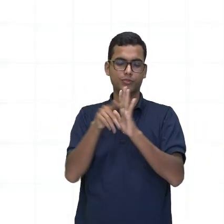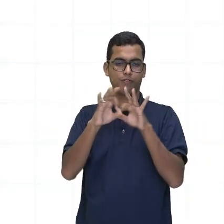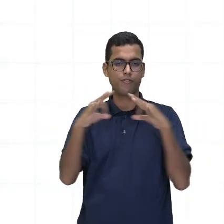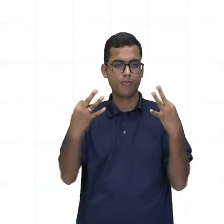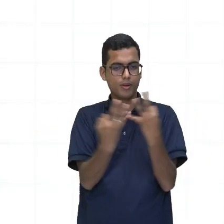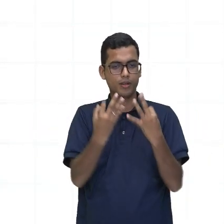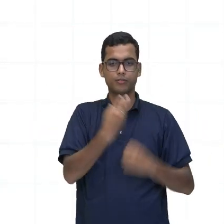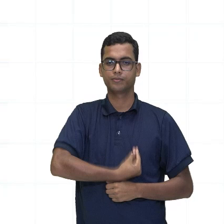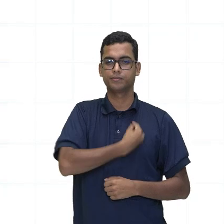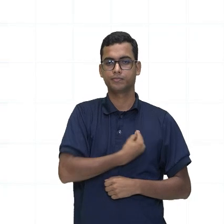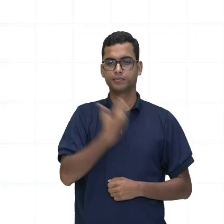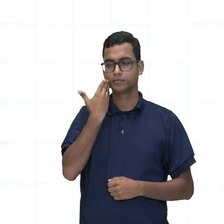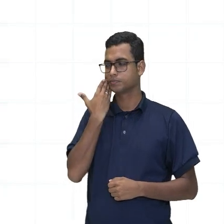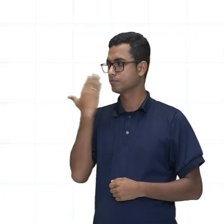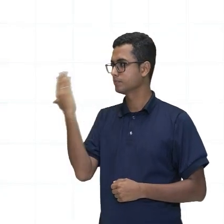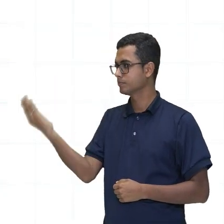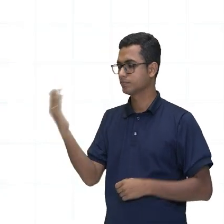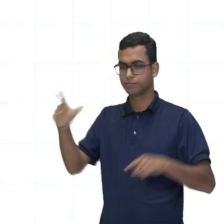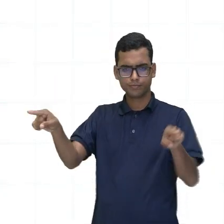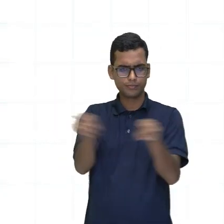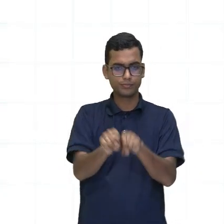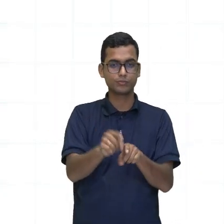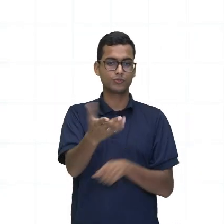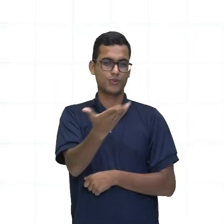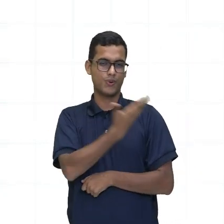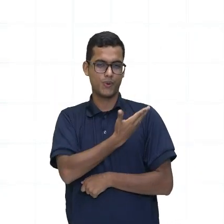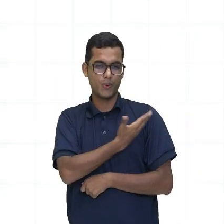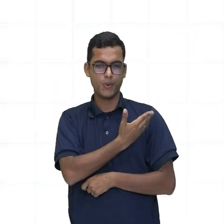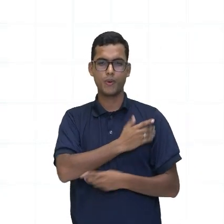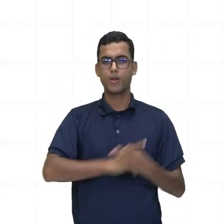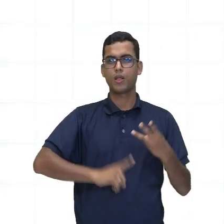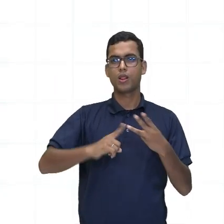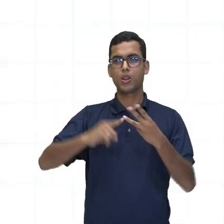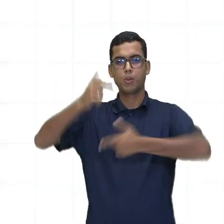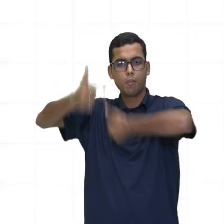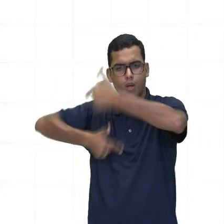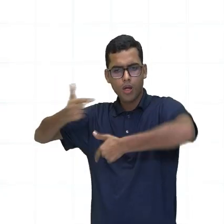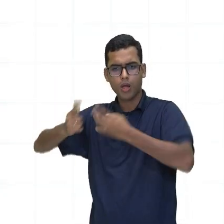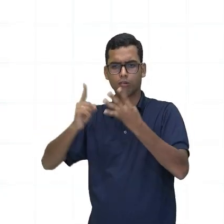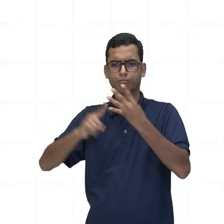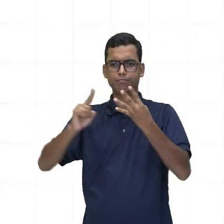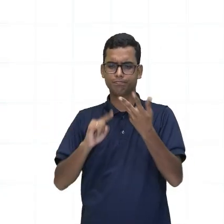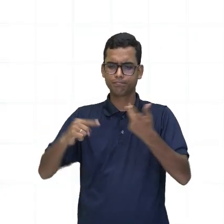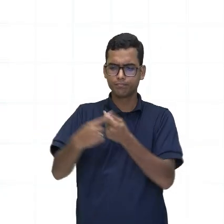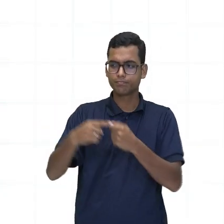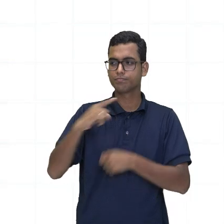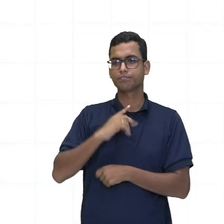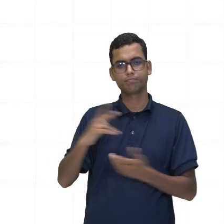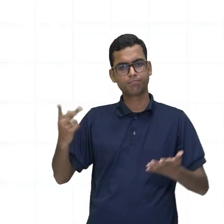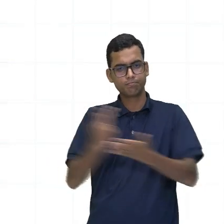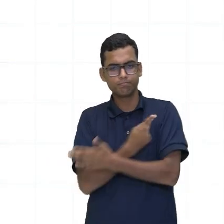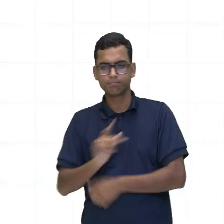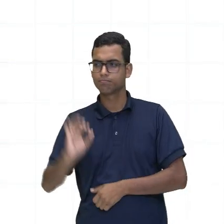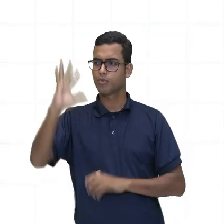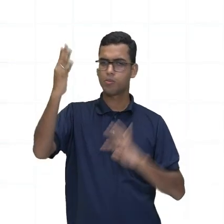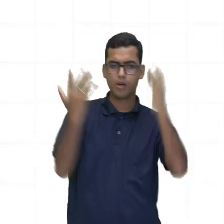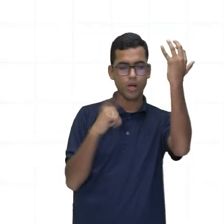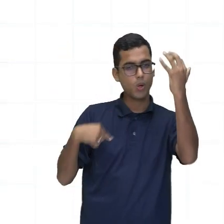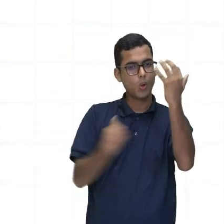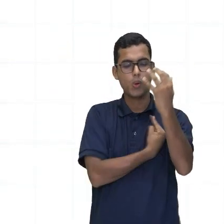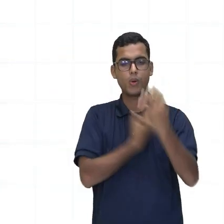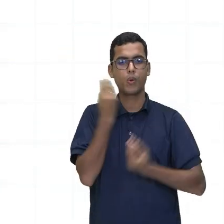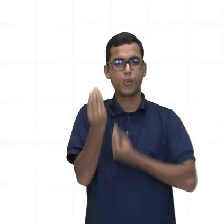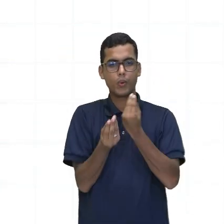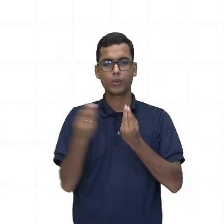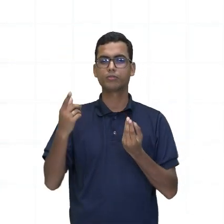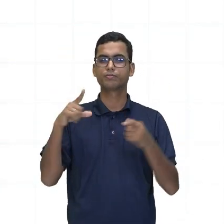sobre a família, porque tem entre os amigos, no trabalho, em várias situações onde a gente está perdendo, digamos assim,